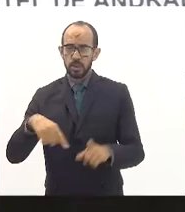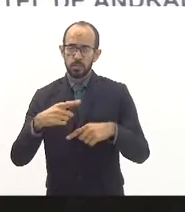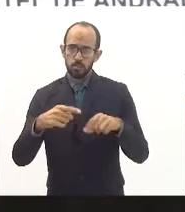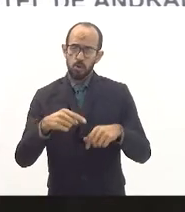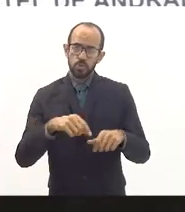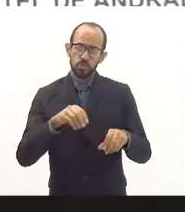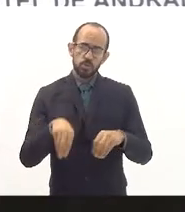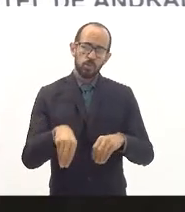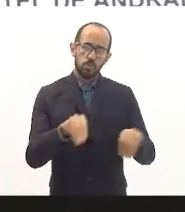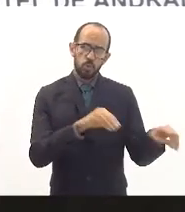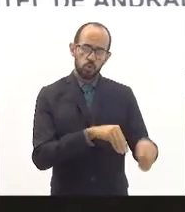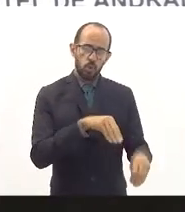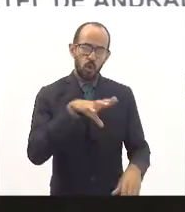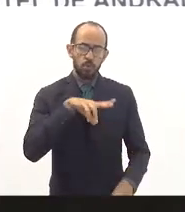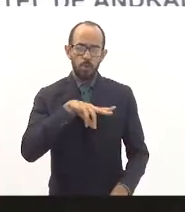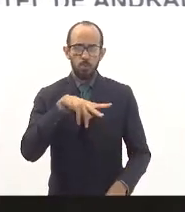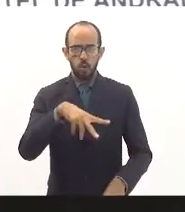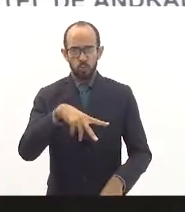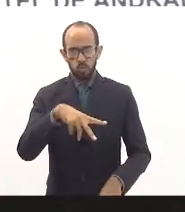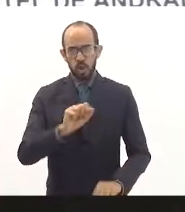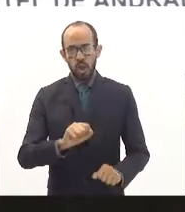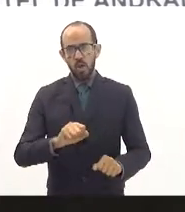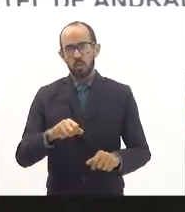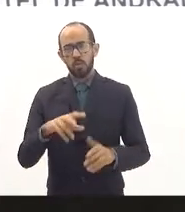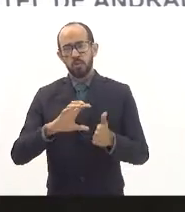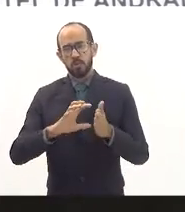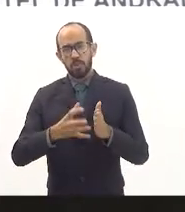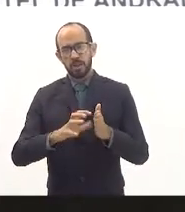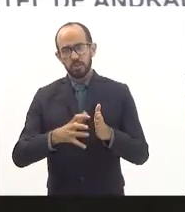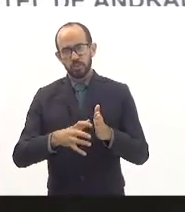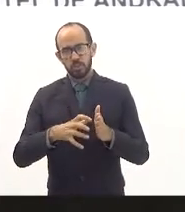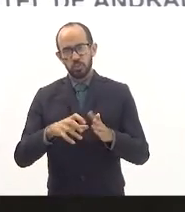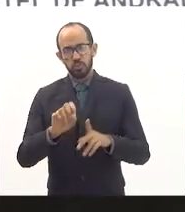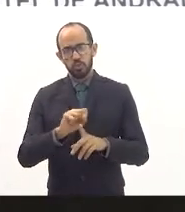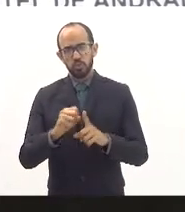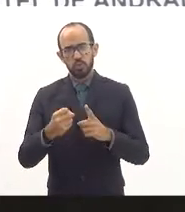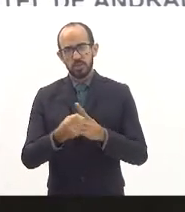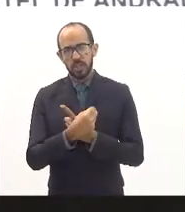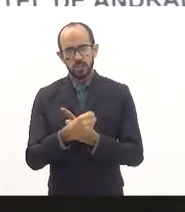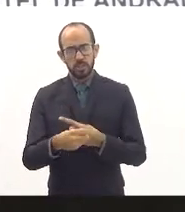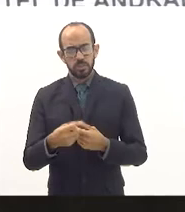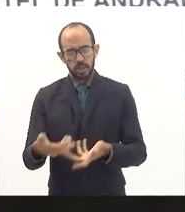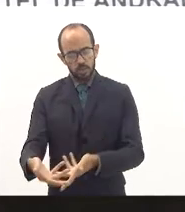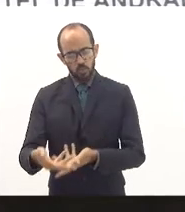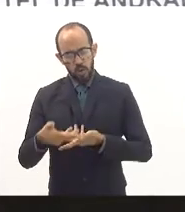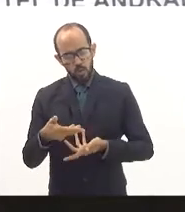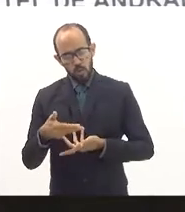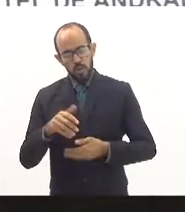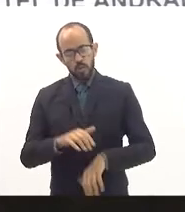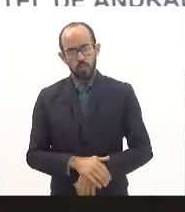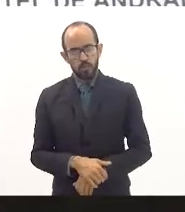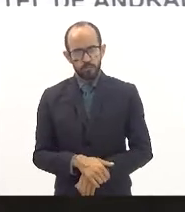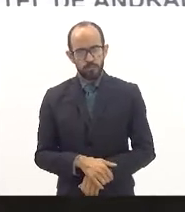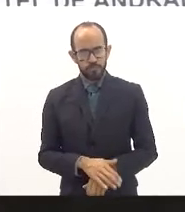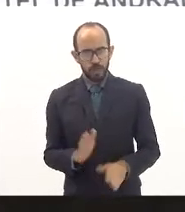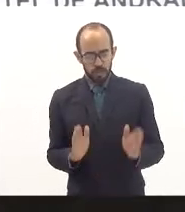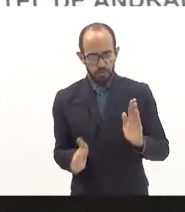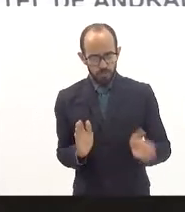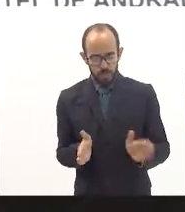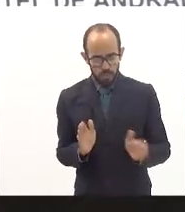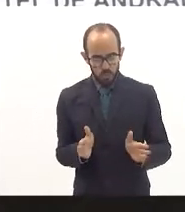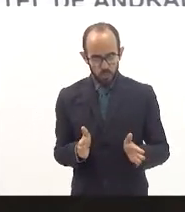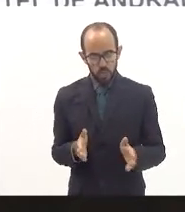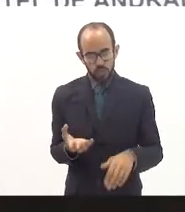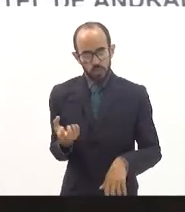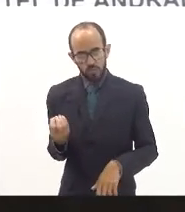e o Partido Socialista deram-lhe fraterna acolhida. Naquele período de andanças